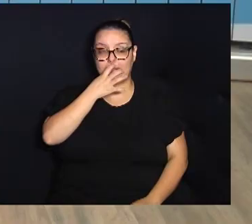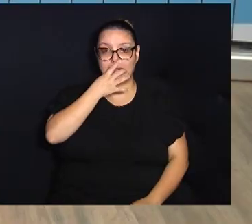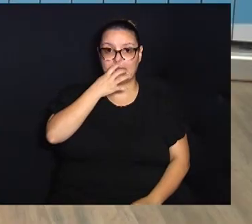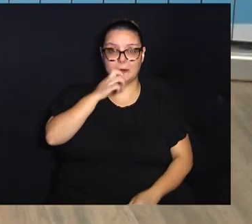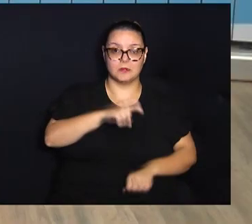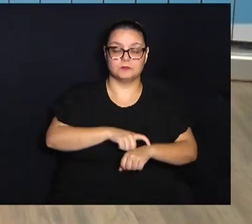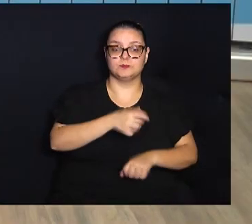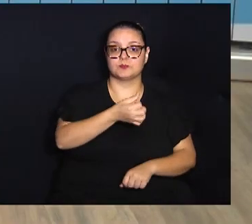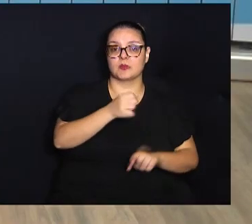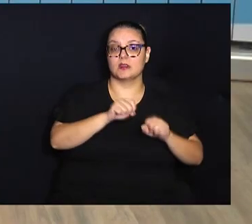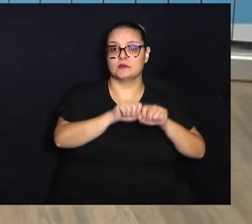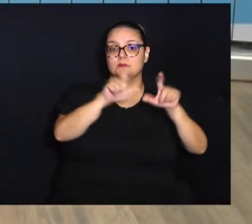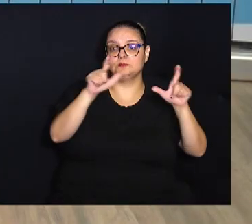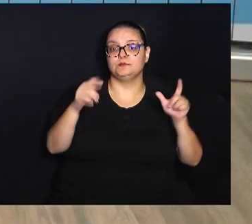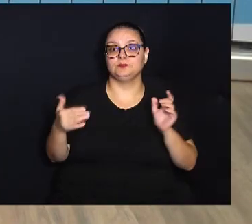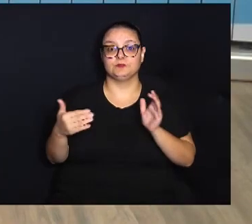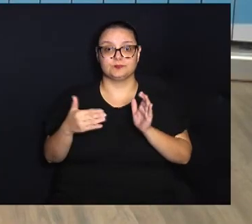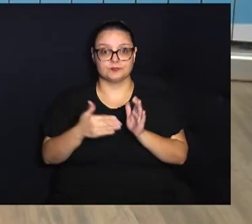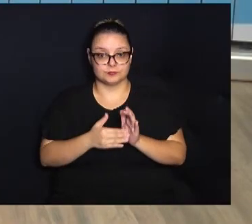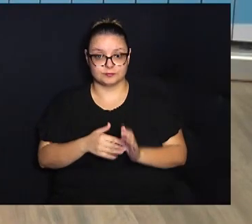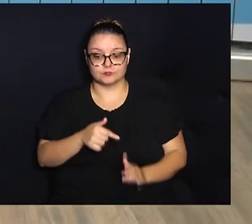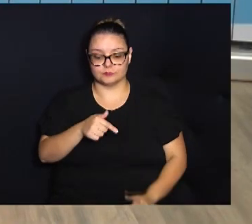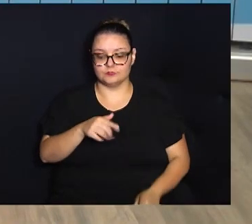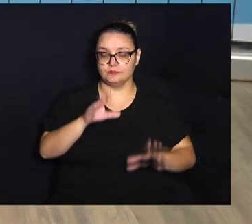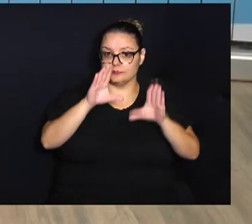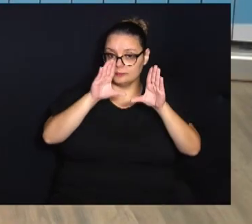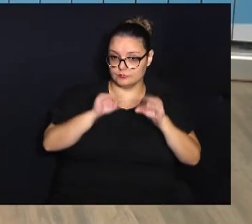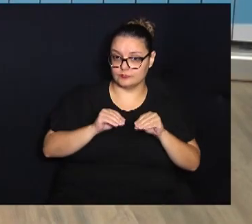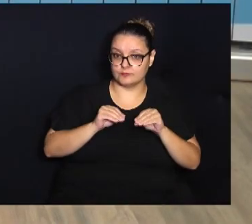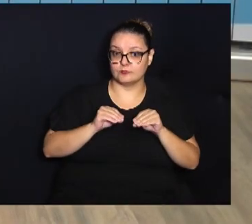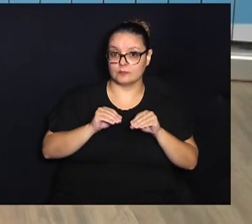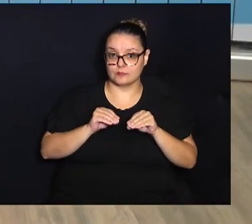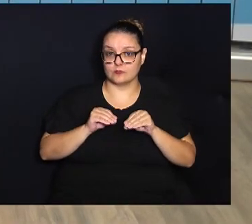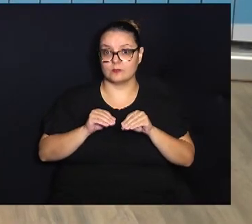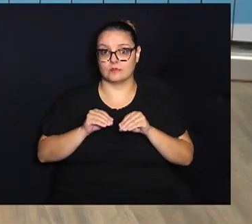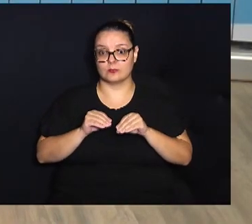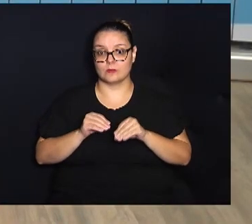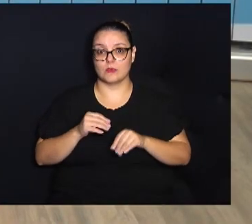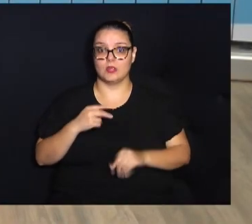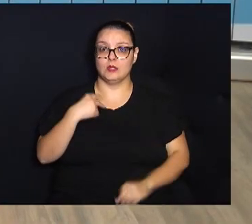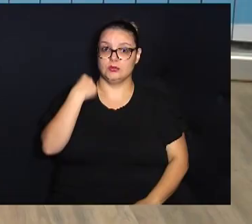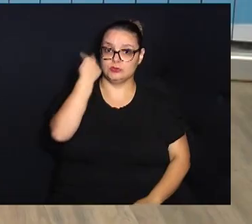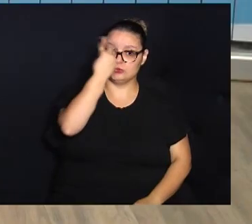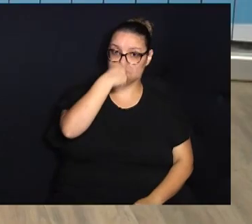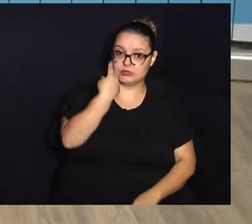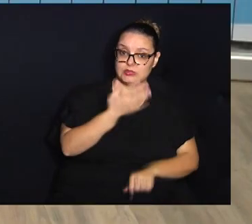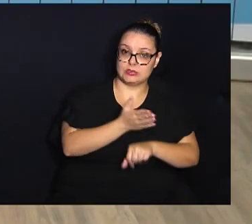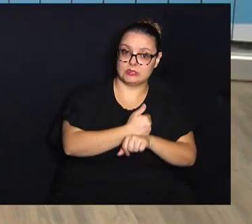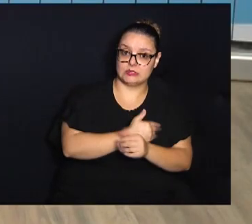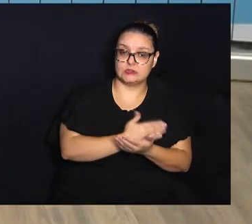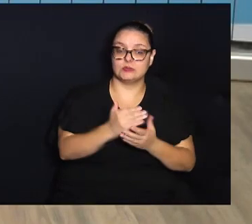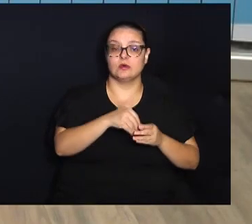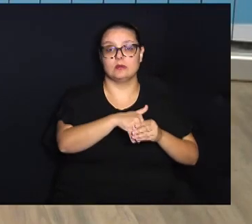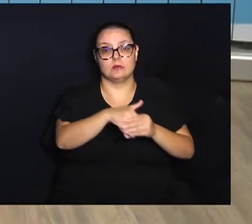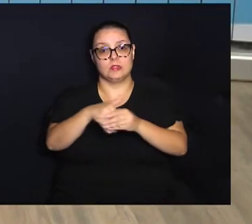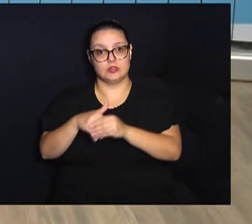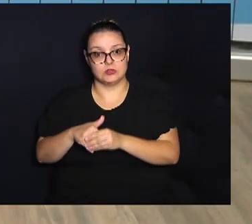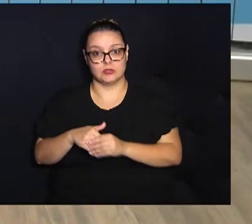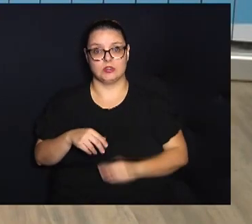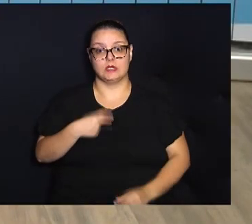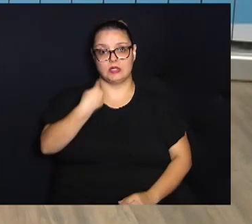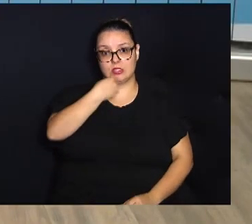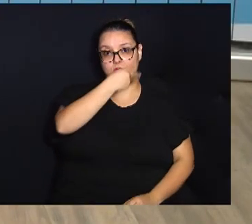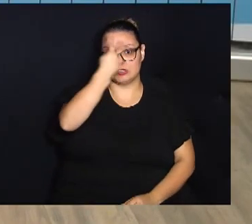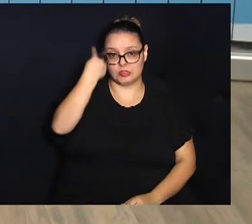das 6 horas da manhã até às 7 horas da noite, ou seja, 2 horas antes do início da votação e 2